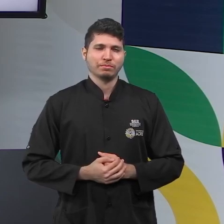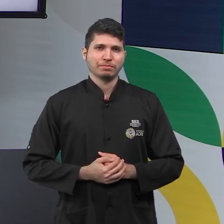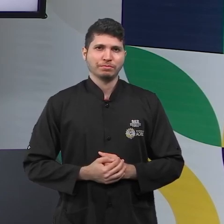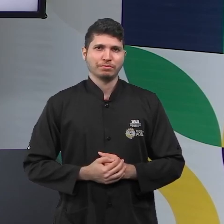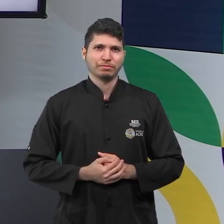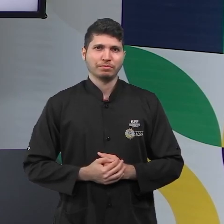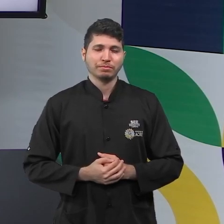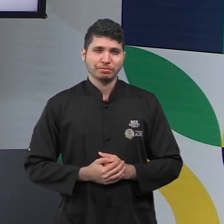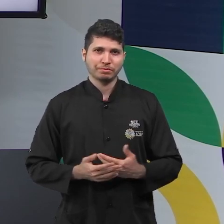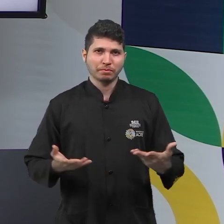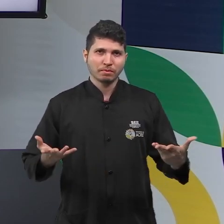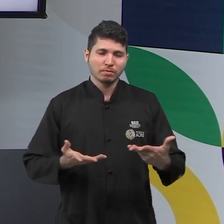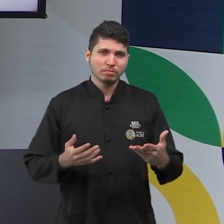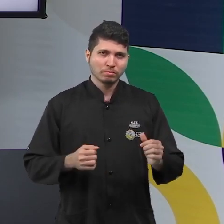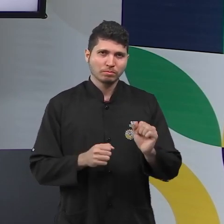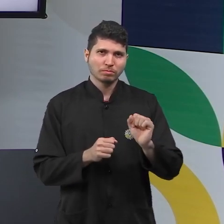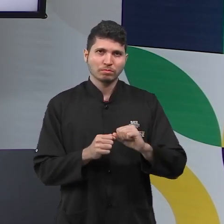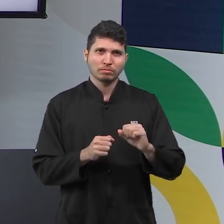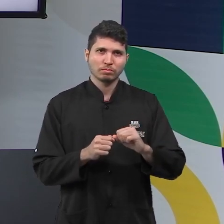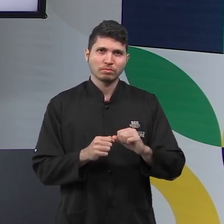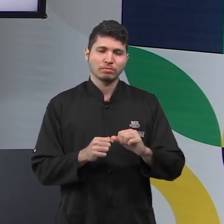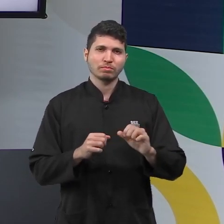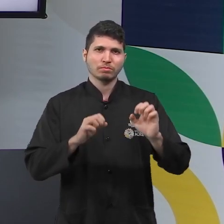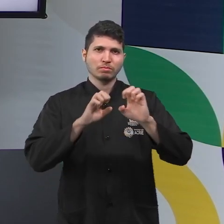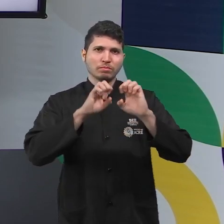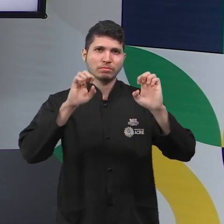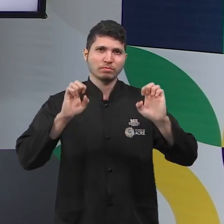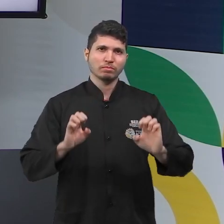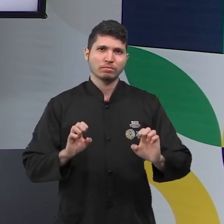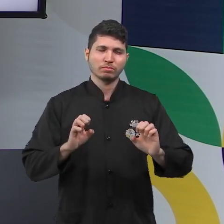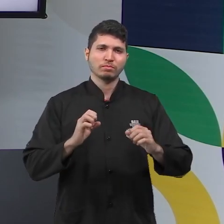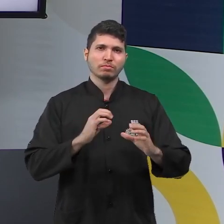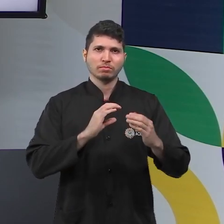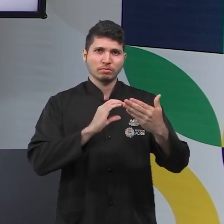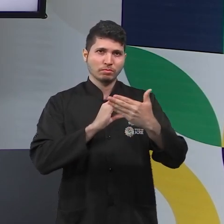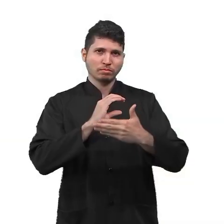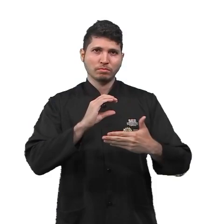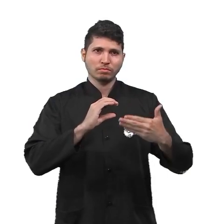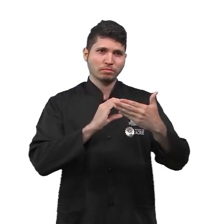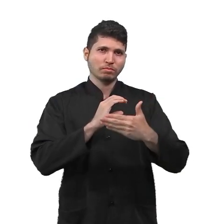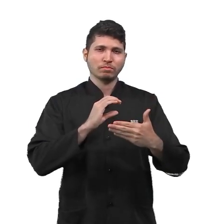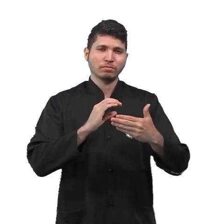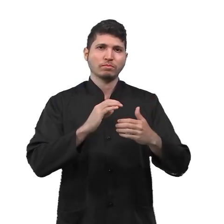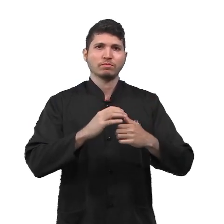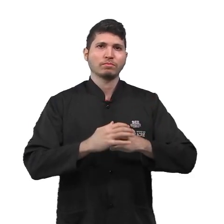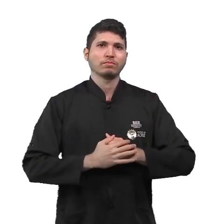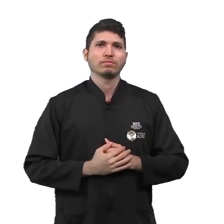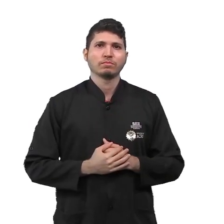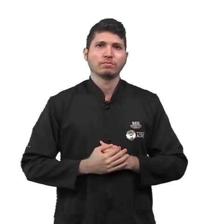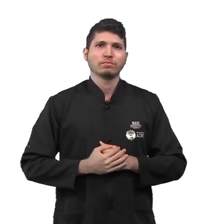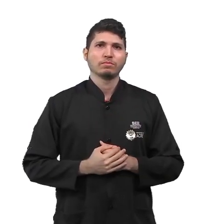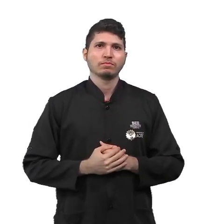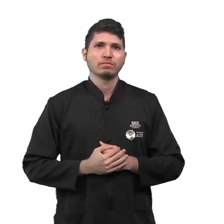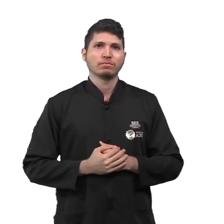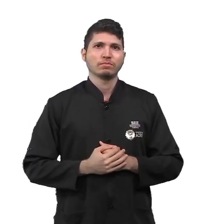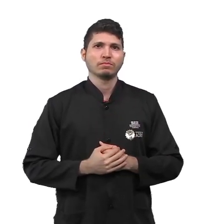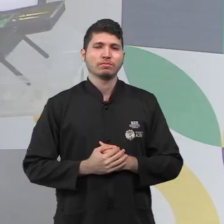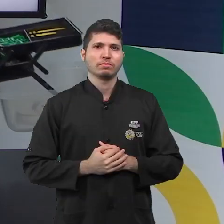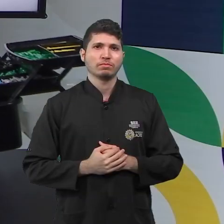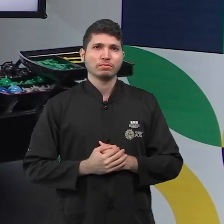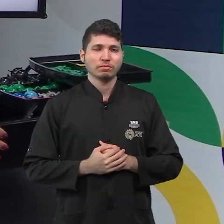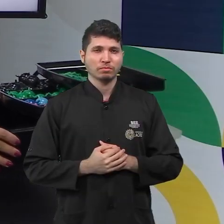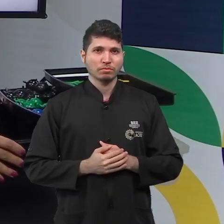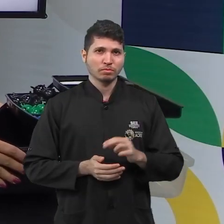nós vamos montar aqui uma estrutura do carboidrato. E para isso, ó, vou aqui pegar o